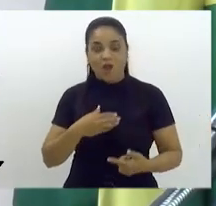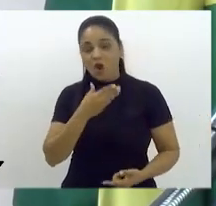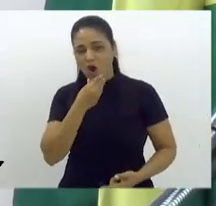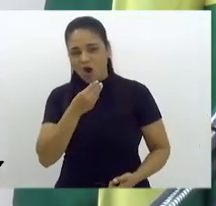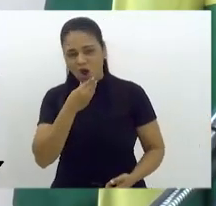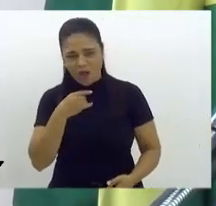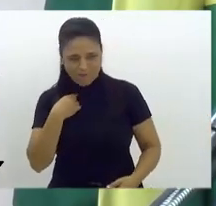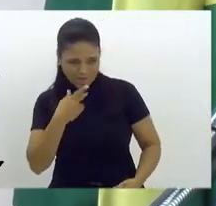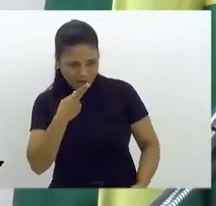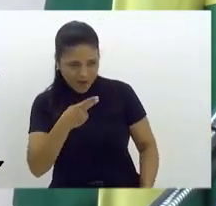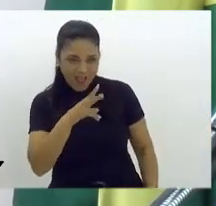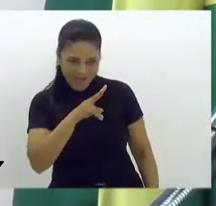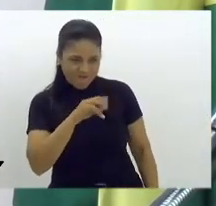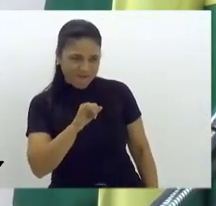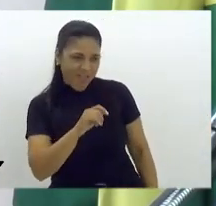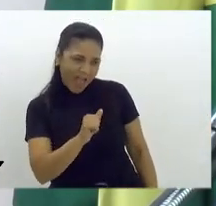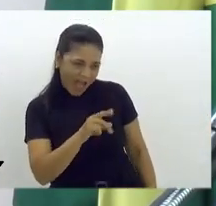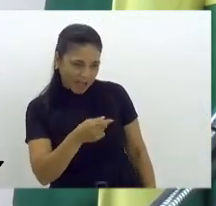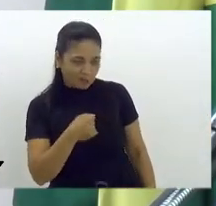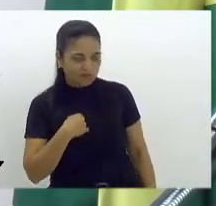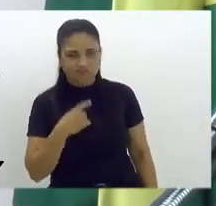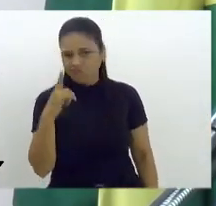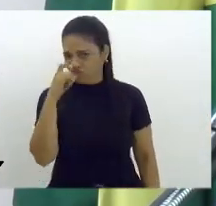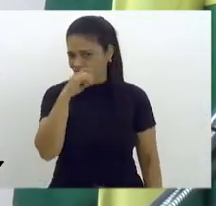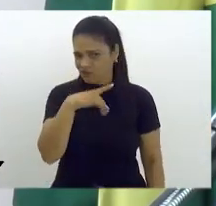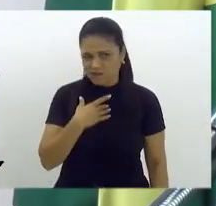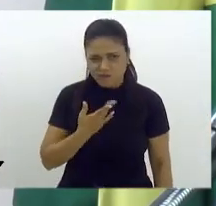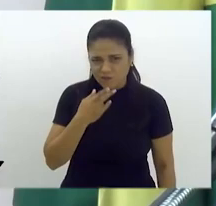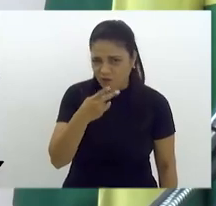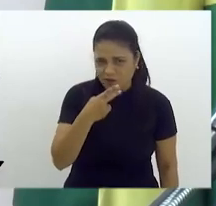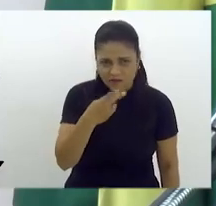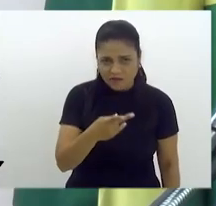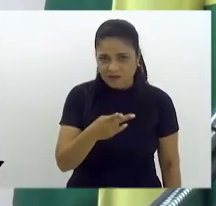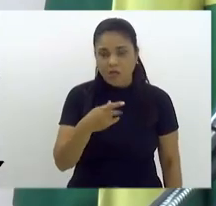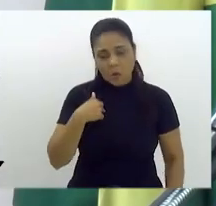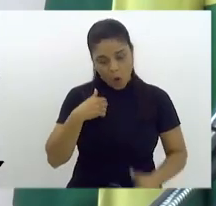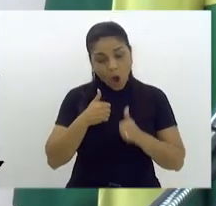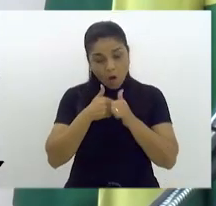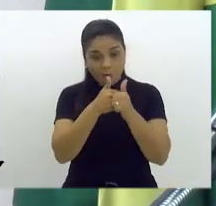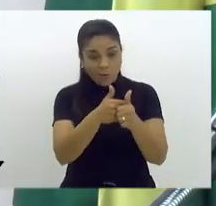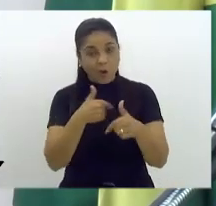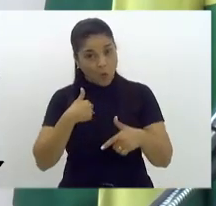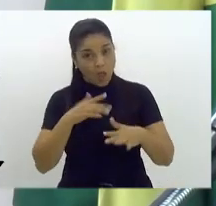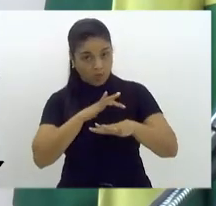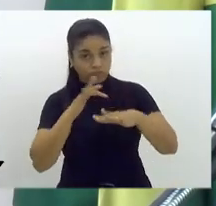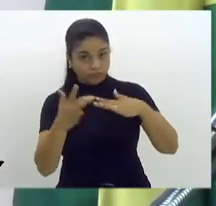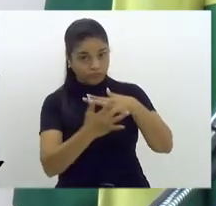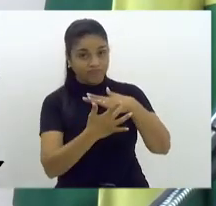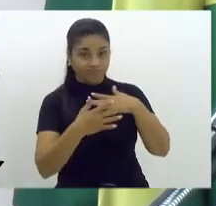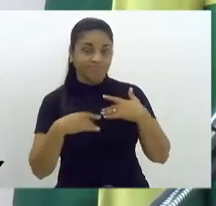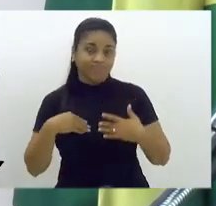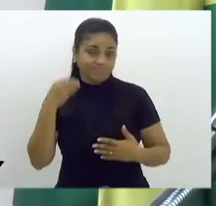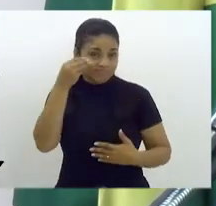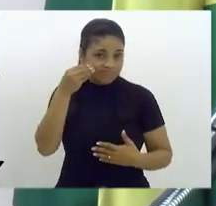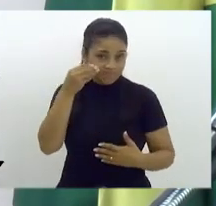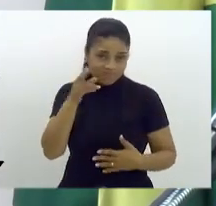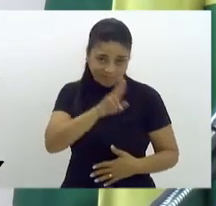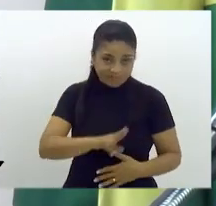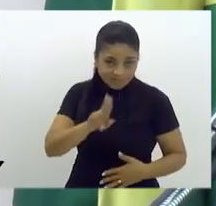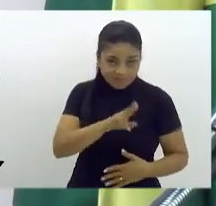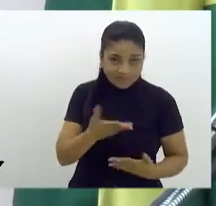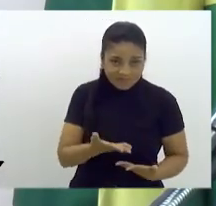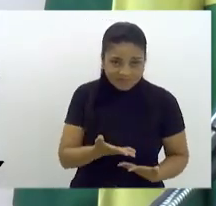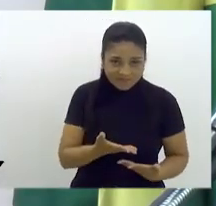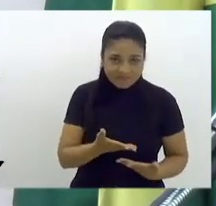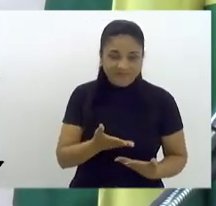ah ele tá de sunguinha Ah é muito difícil e eu acompanho isso como eu falo eu vim da rede social quem vem pode falar que isso é verdade tá então